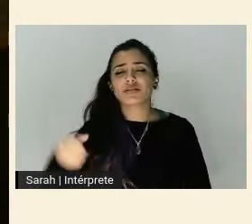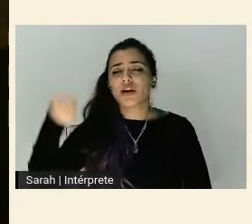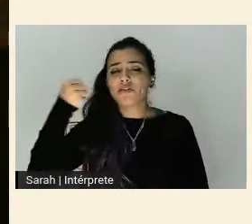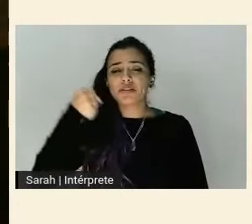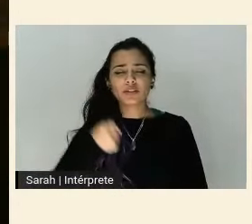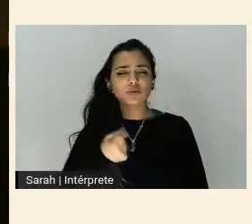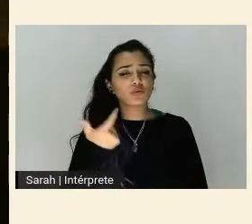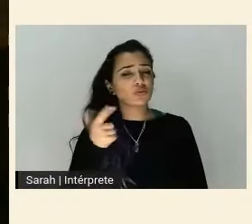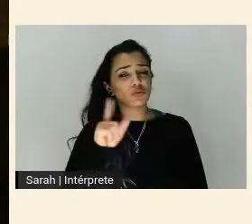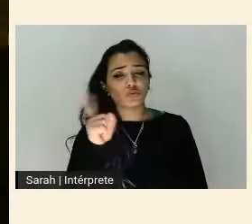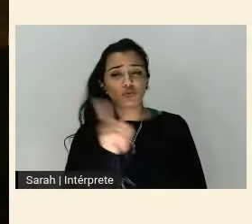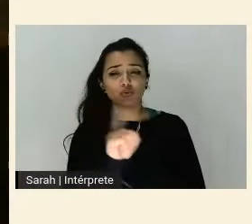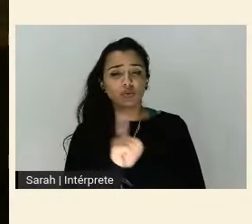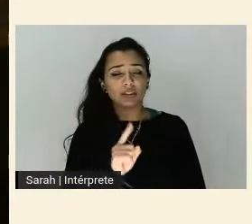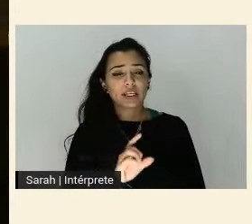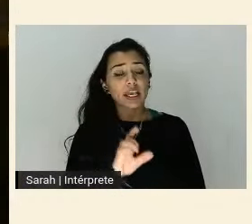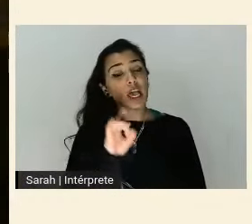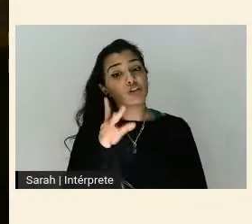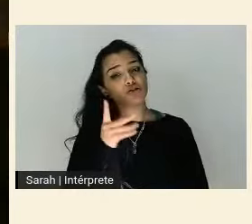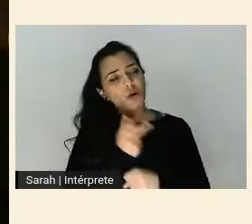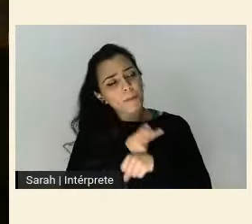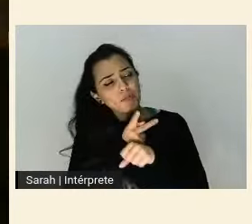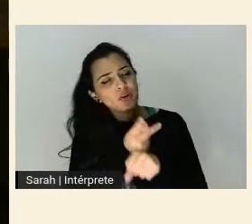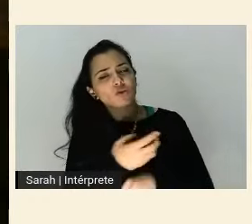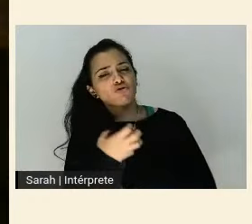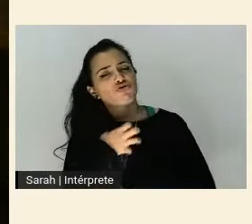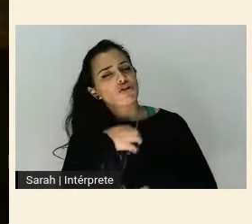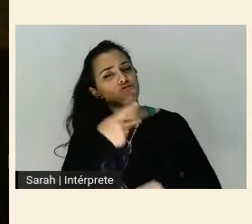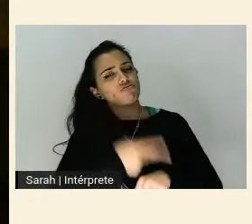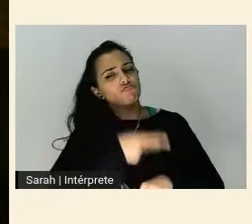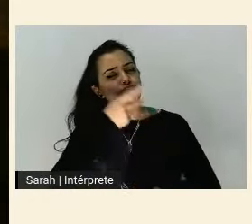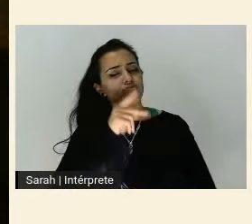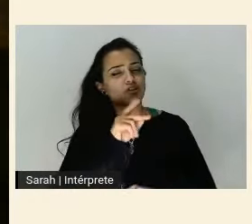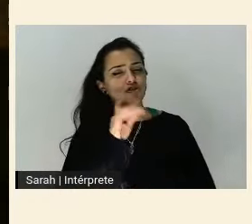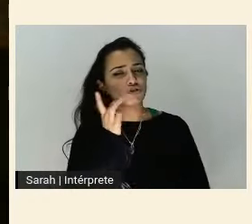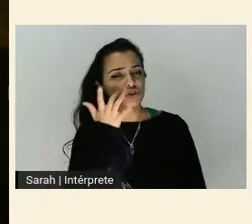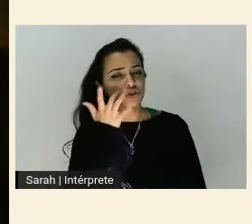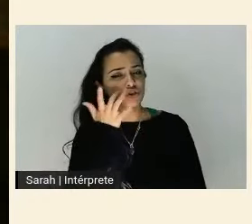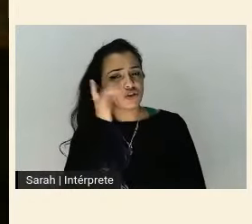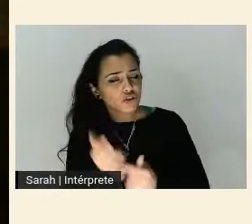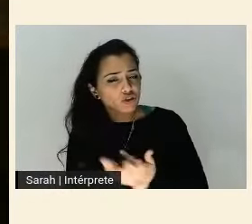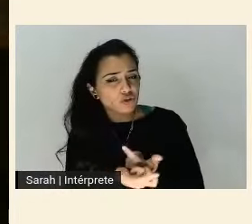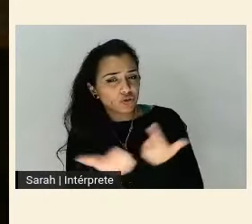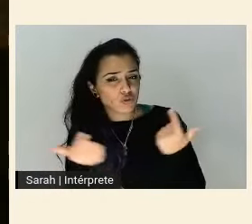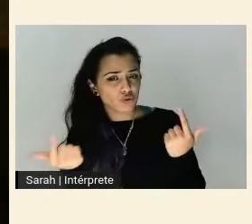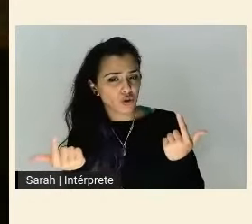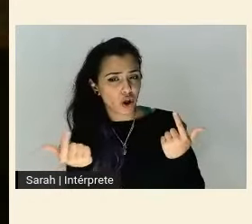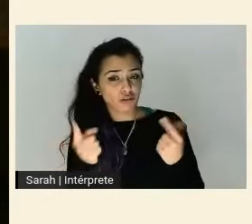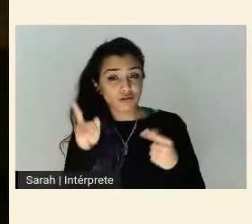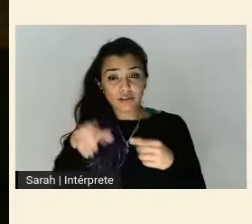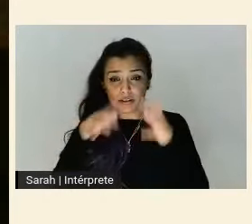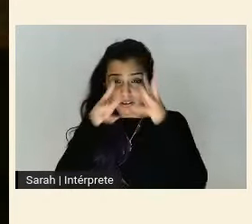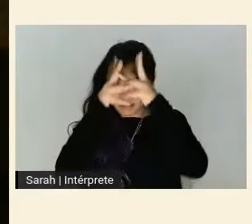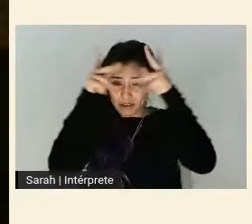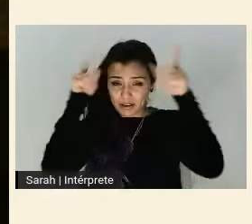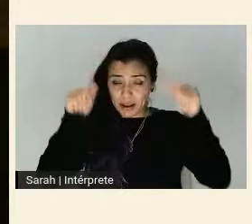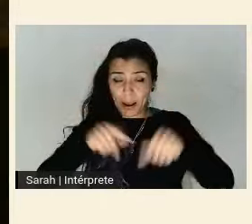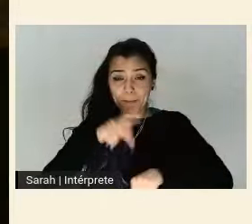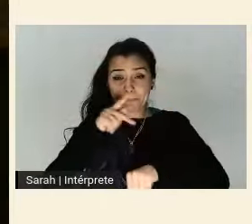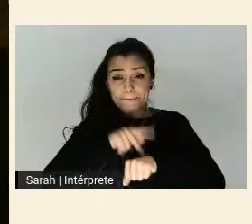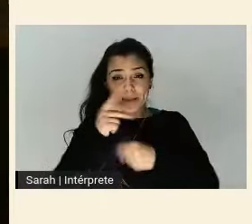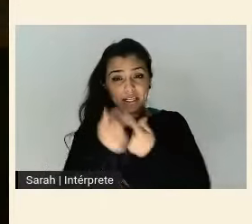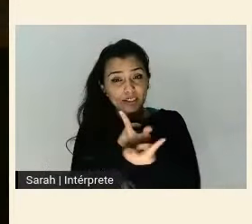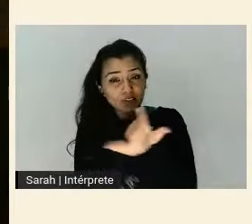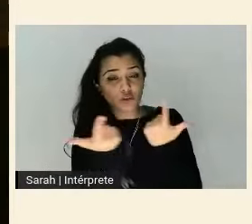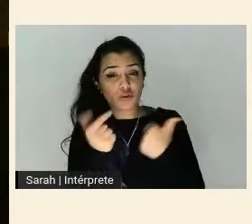busca de um amuleto, a Muiraquitã, que todos nós aqui conhecemos na Amazônia tão bem, a pedra da sorte, o